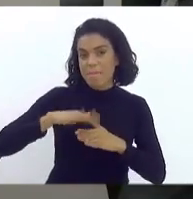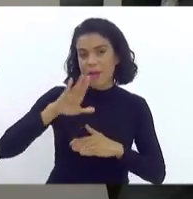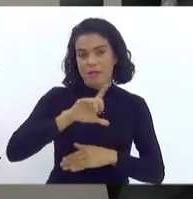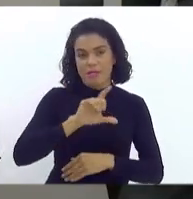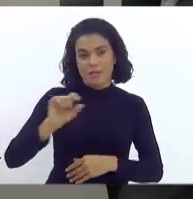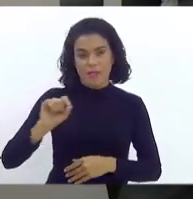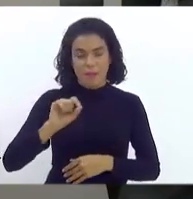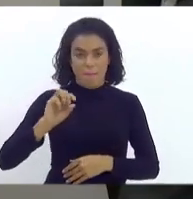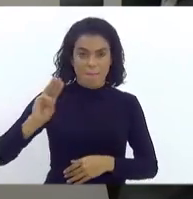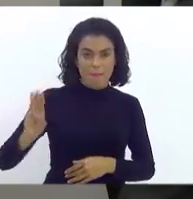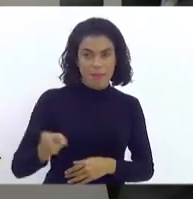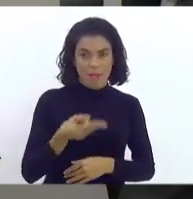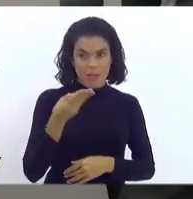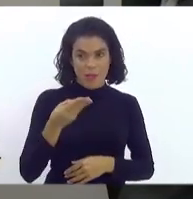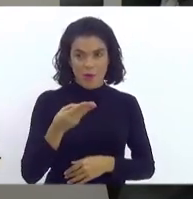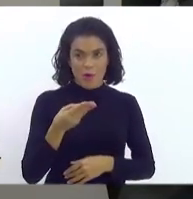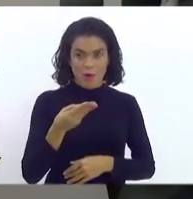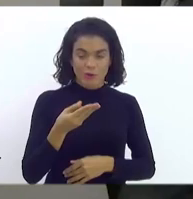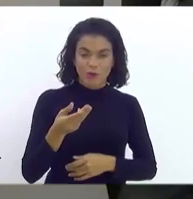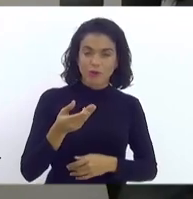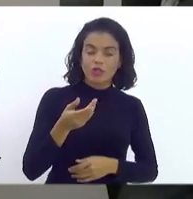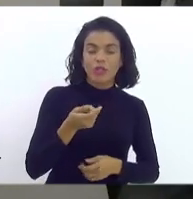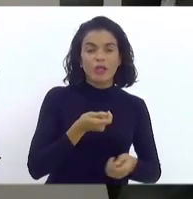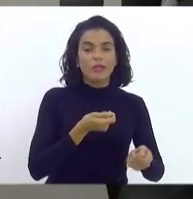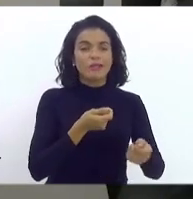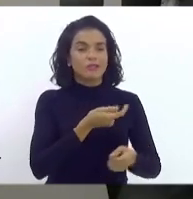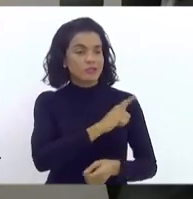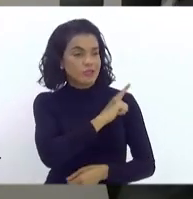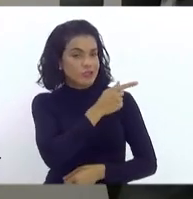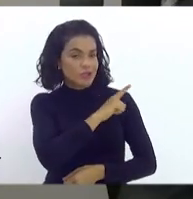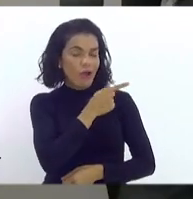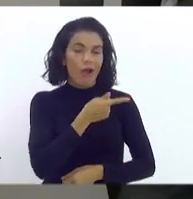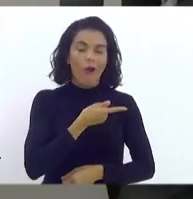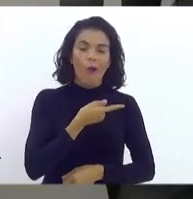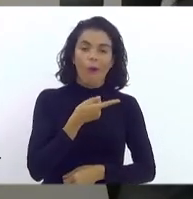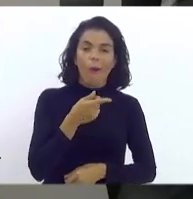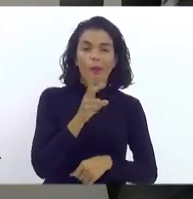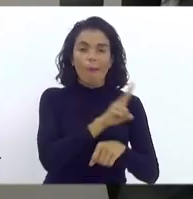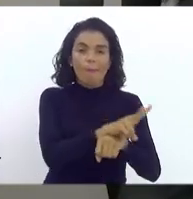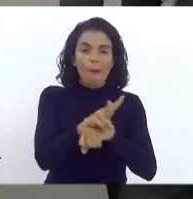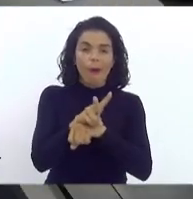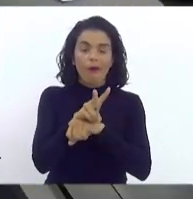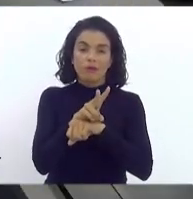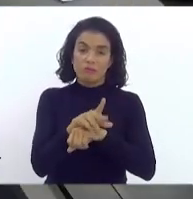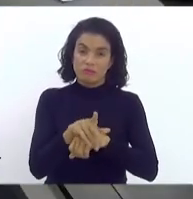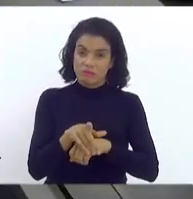no combate, em monitoramento, em gestão. Então, vocês